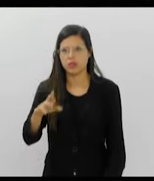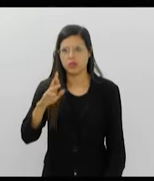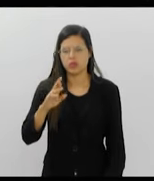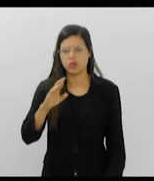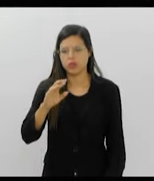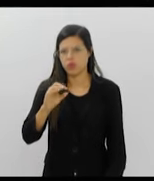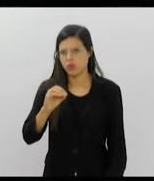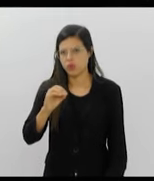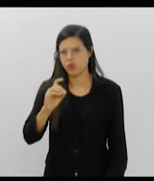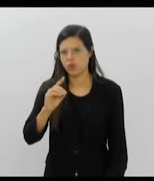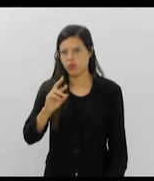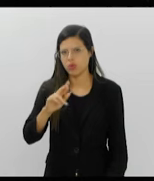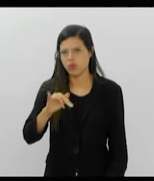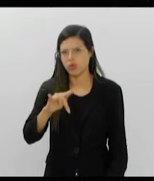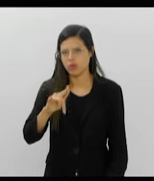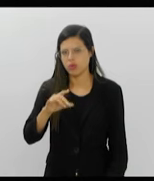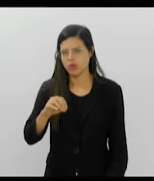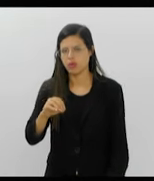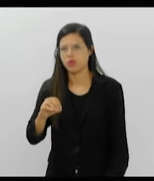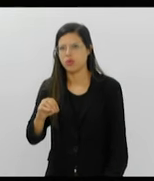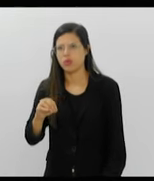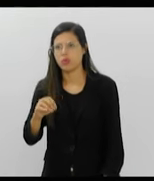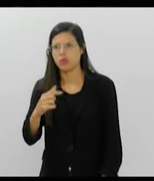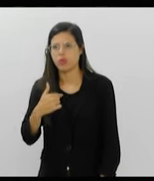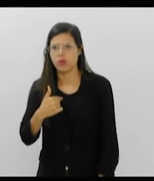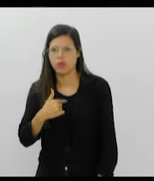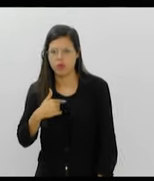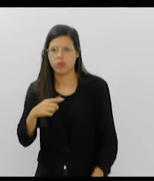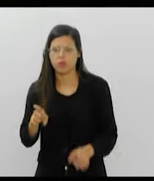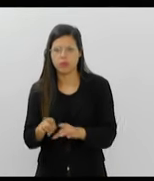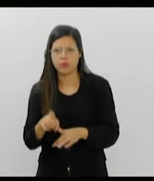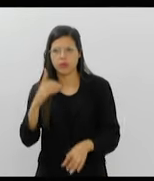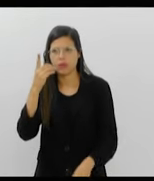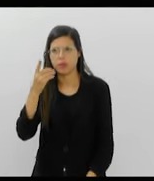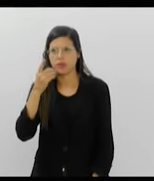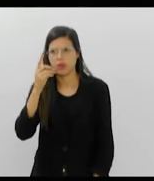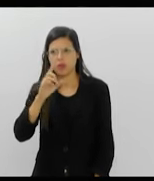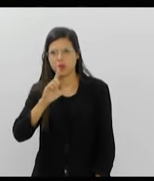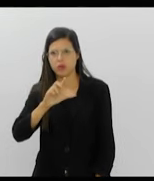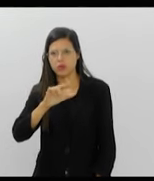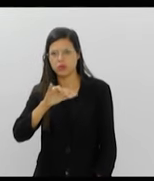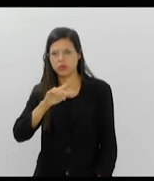Lucinha, em uma bancada de 6, 4